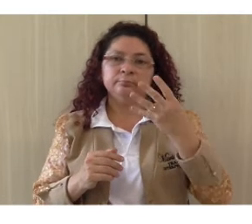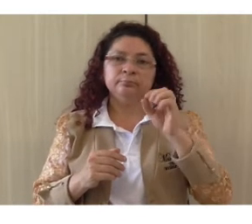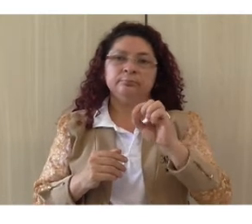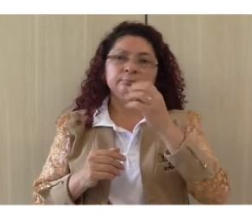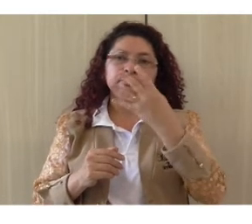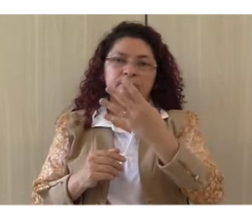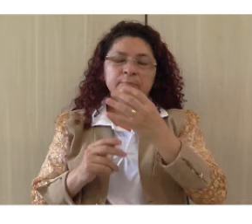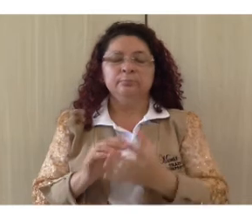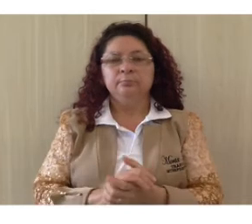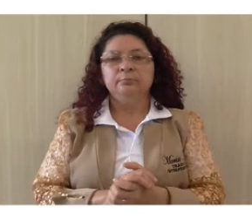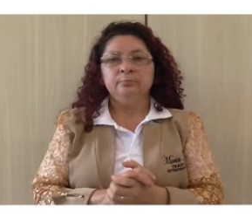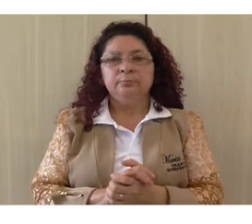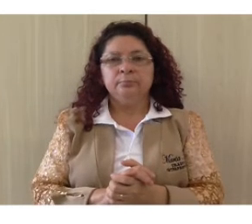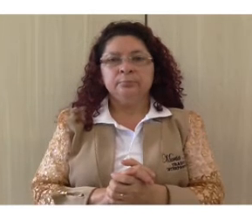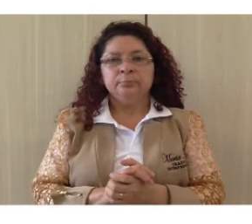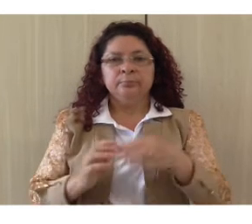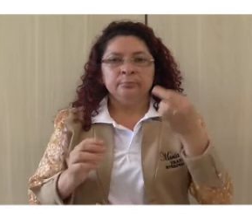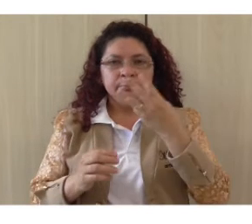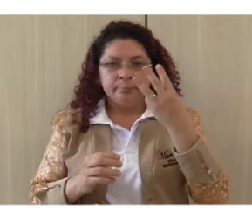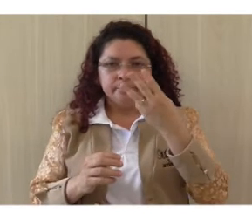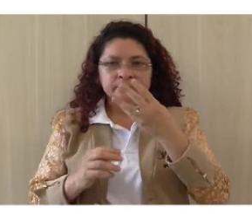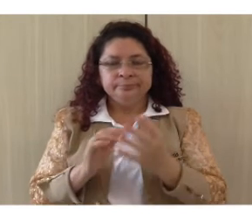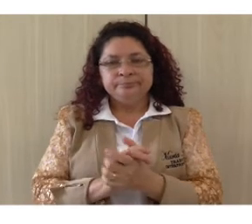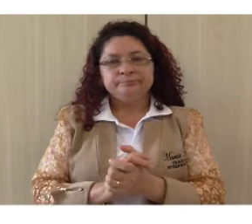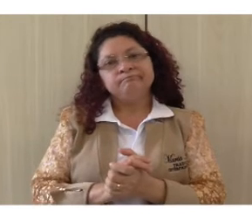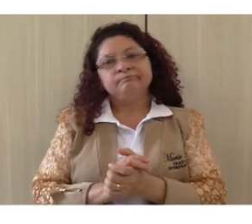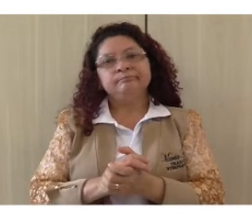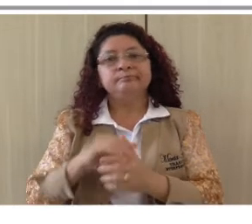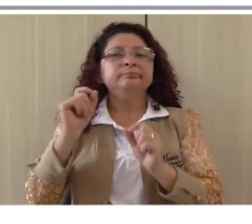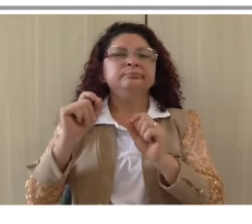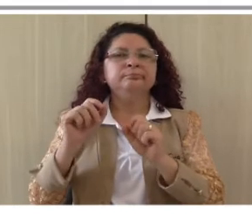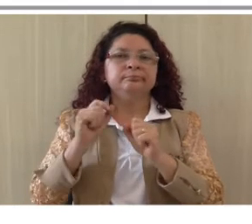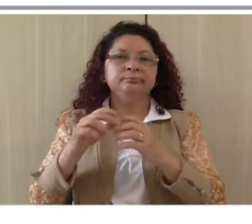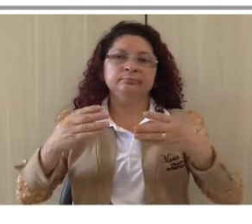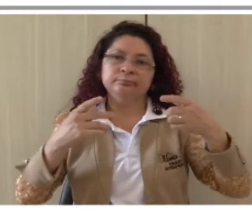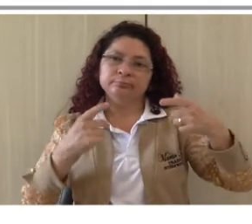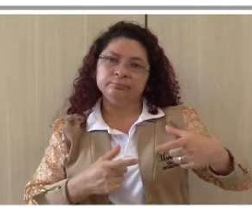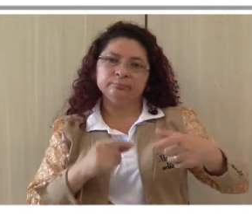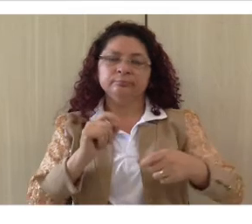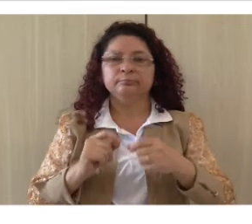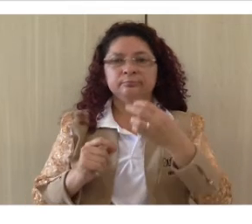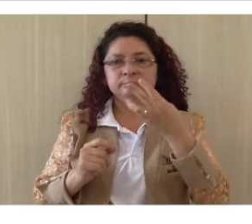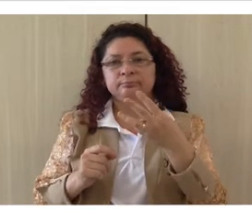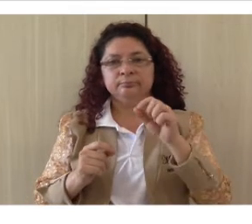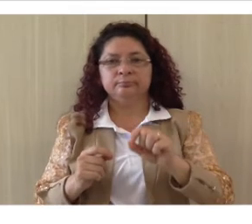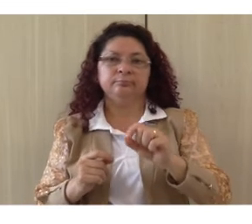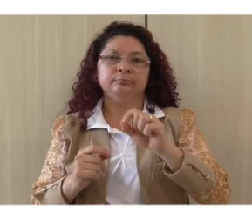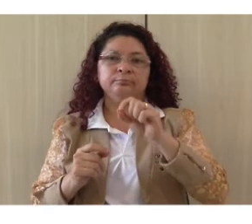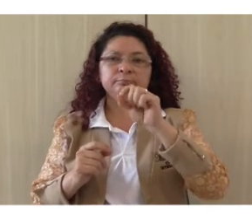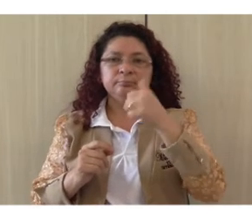4.4. Item 3. Das vagas. Item 3.1.